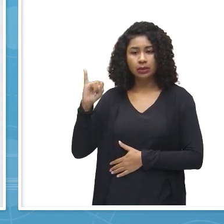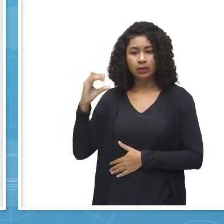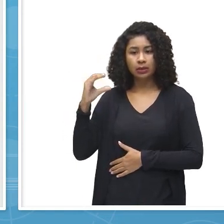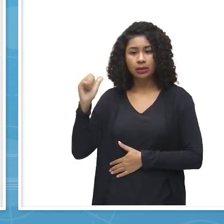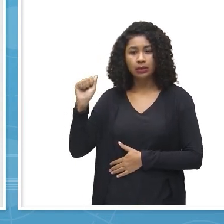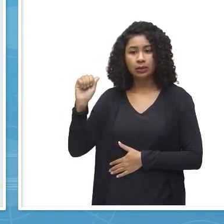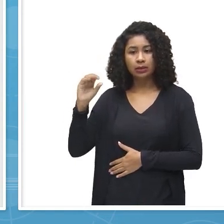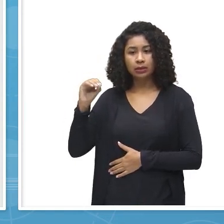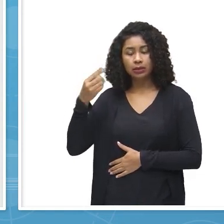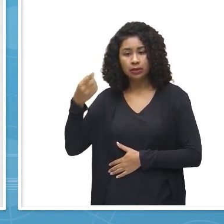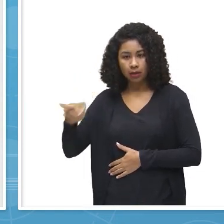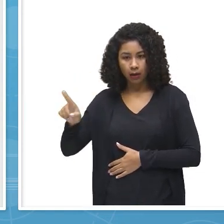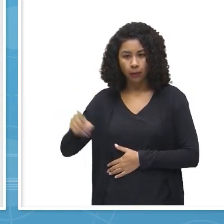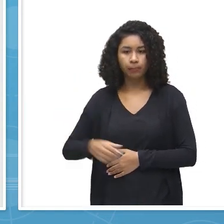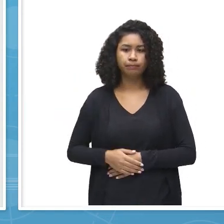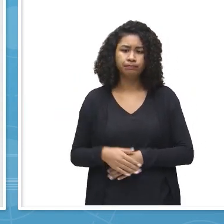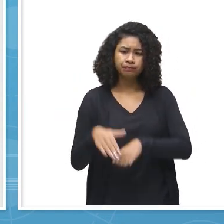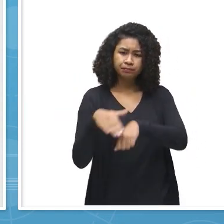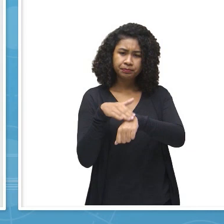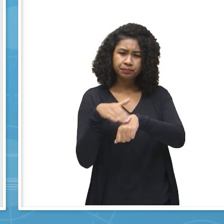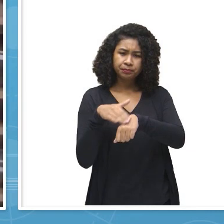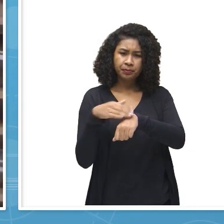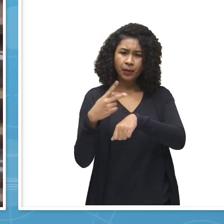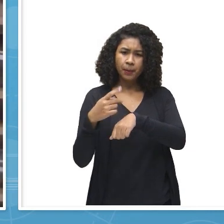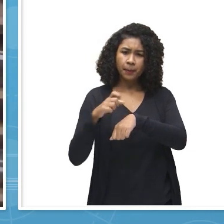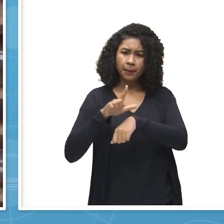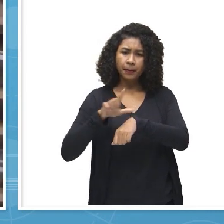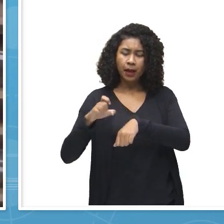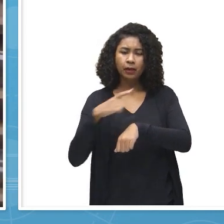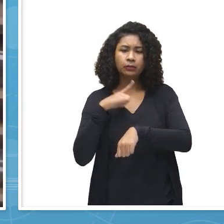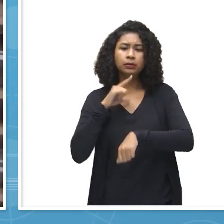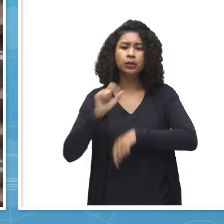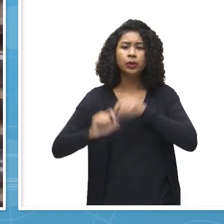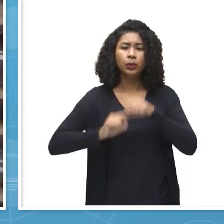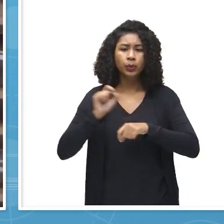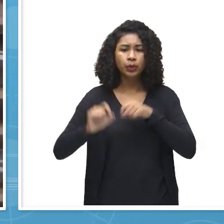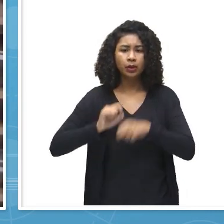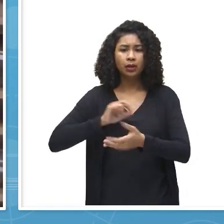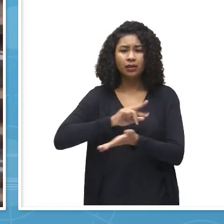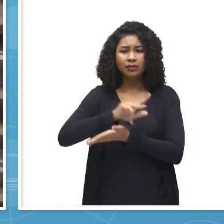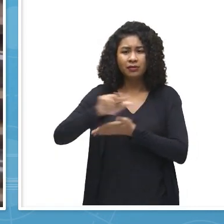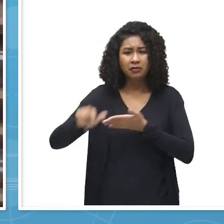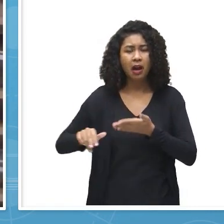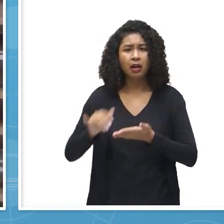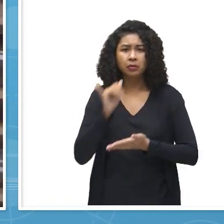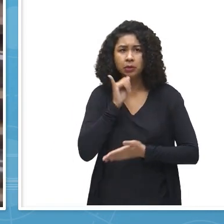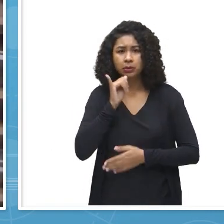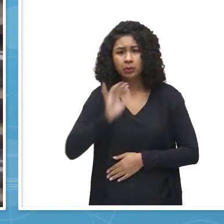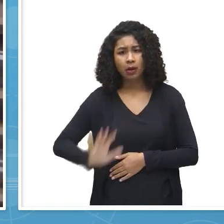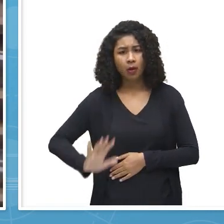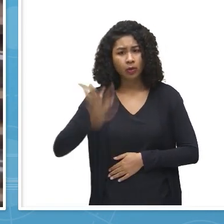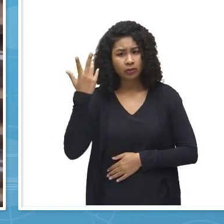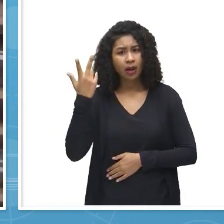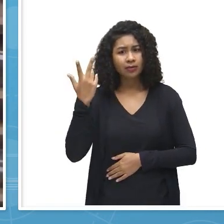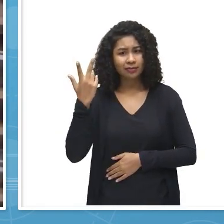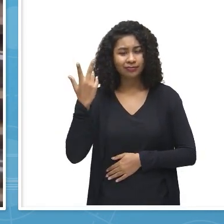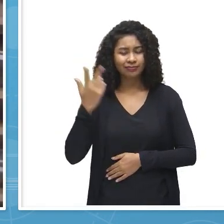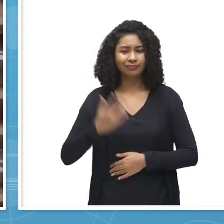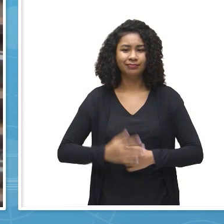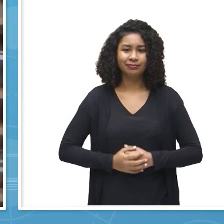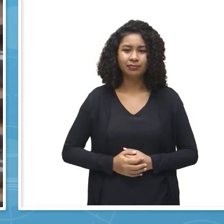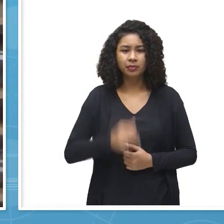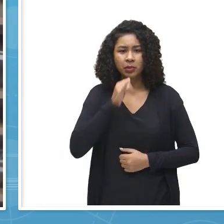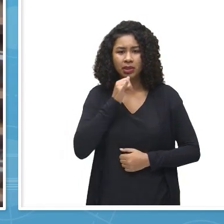está suscetível aí a vários acidentes mesmo, né? Então, a gente ao longo da vida